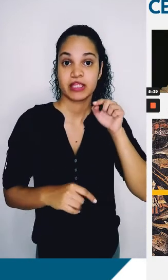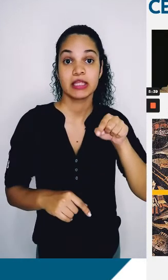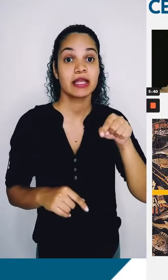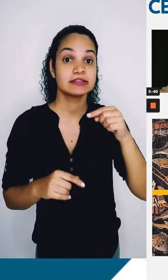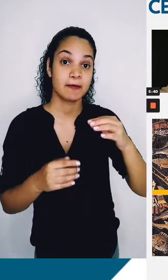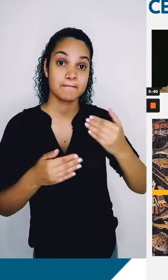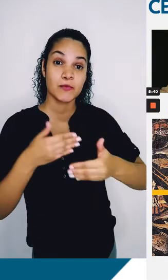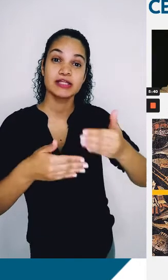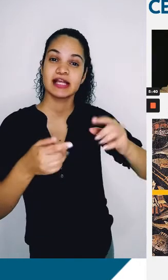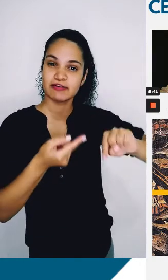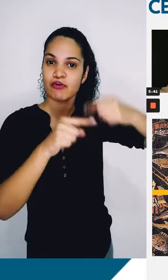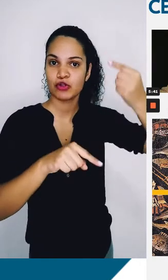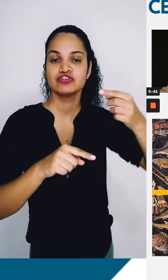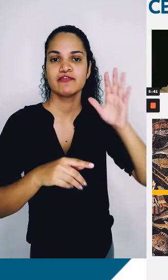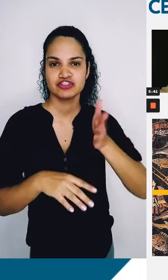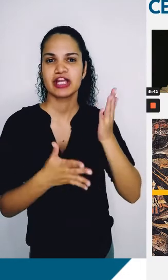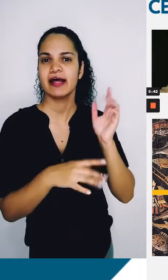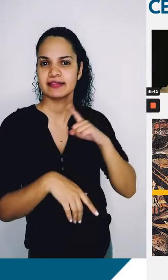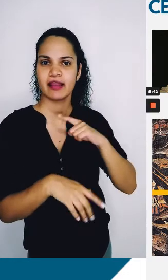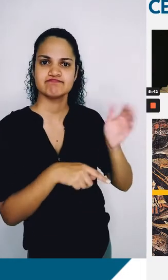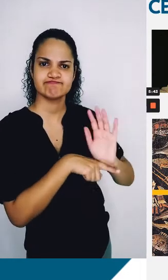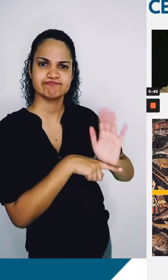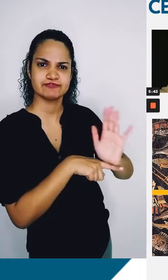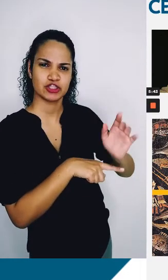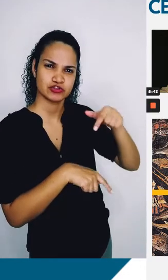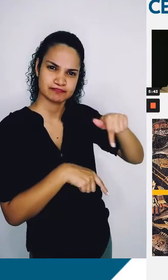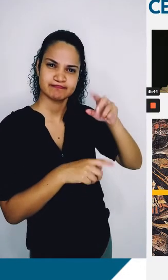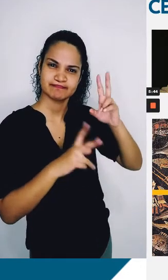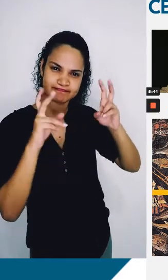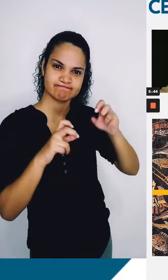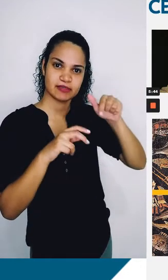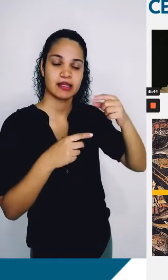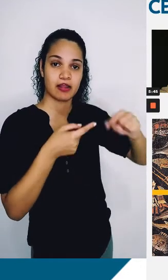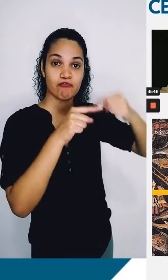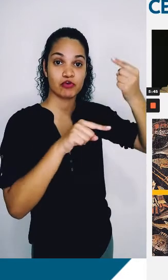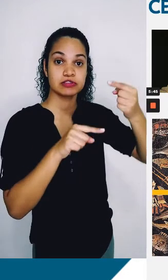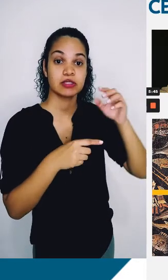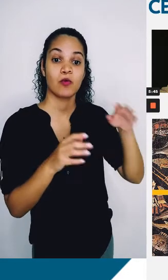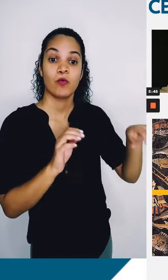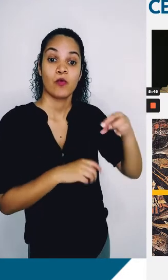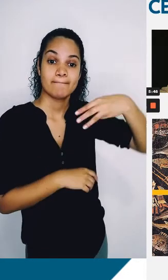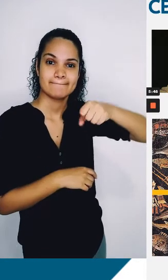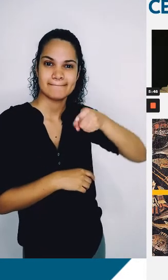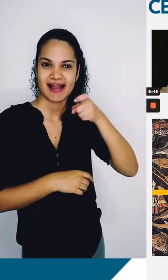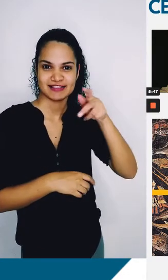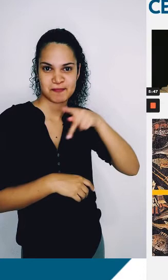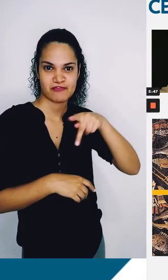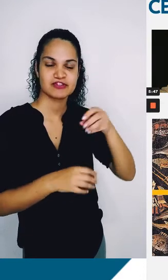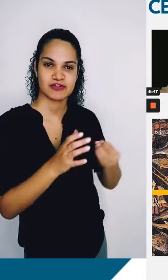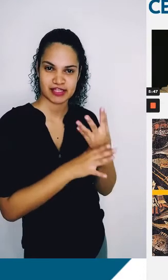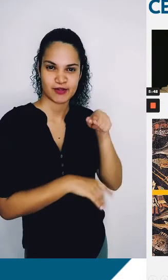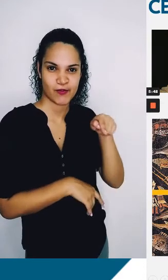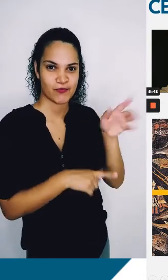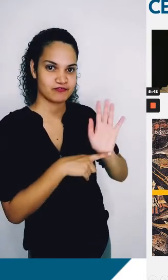evolução, processos evolutivos. Temos já alguns vídeos discutindo evolução produzidos pelo professor Max no nosso